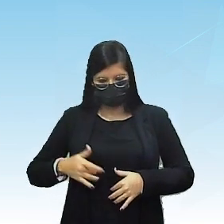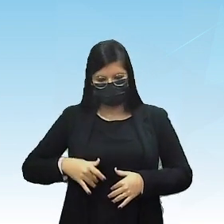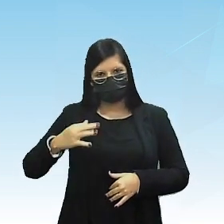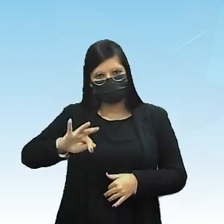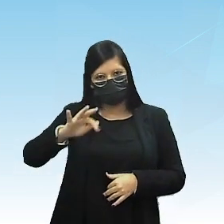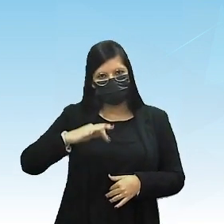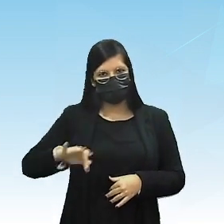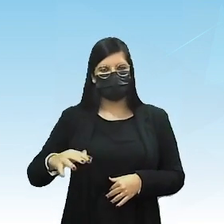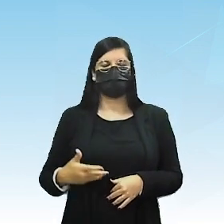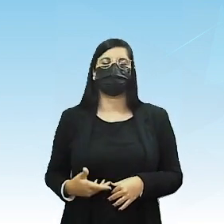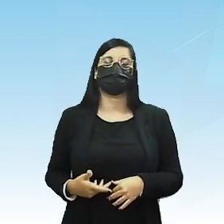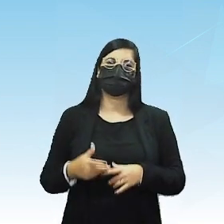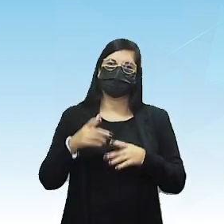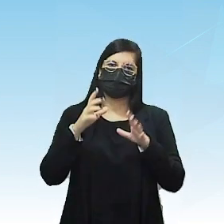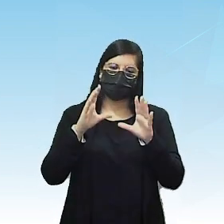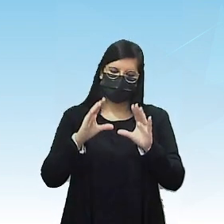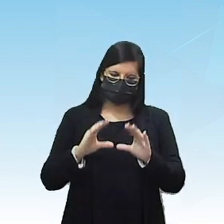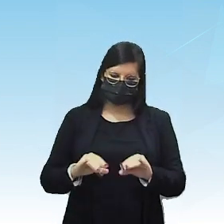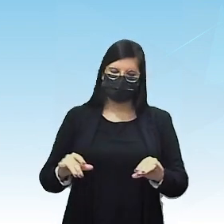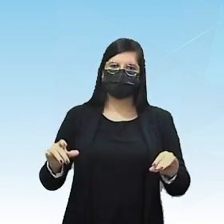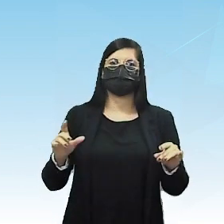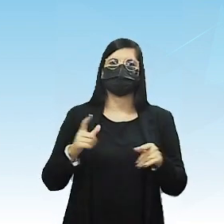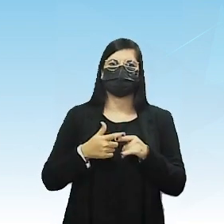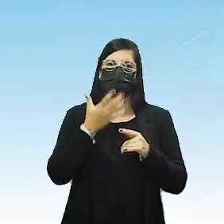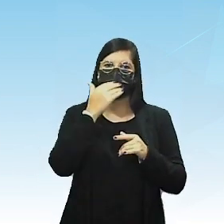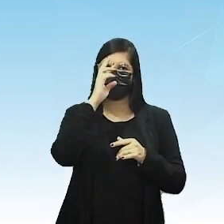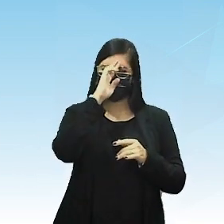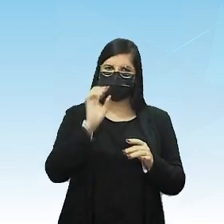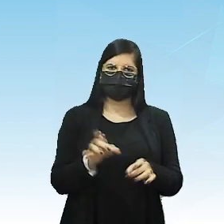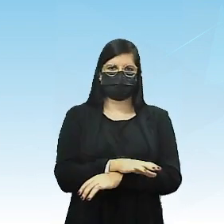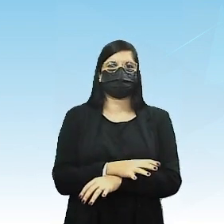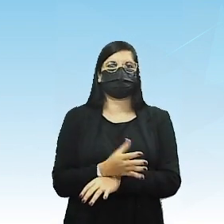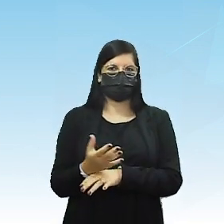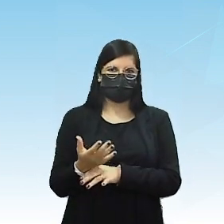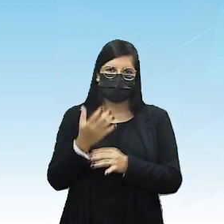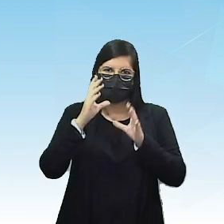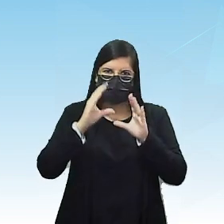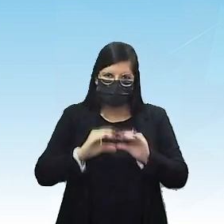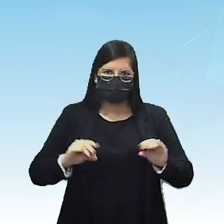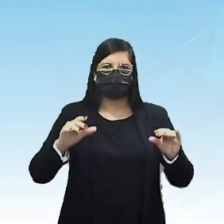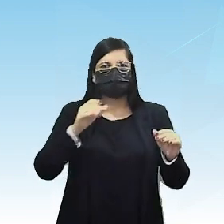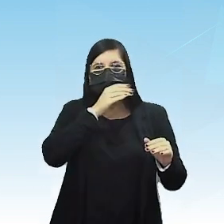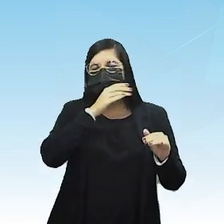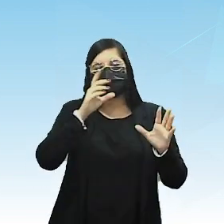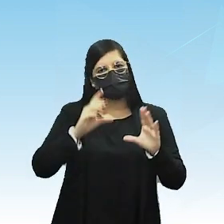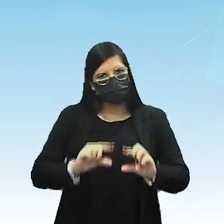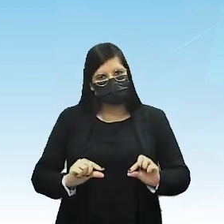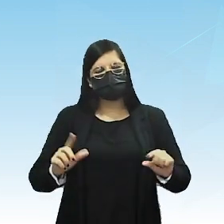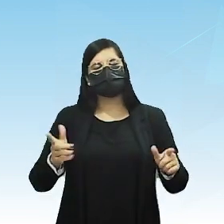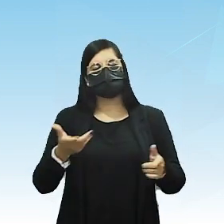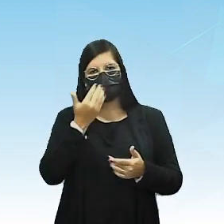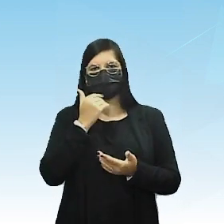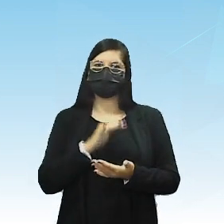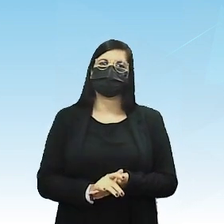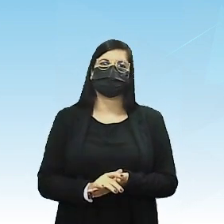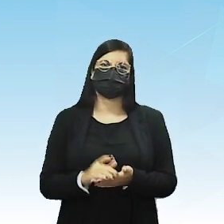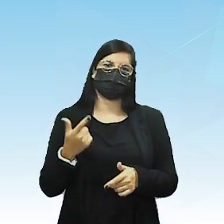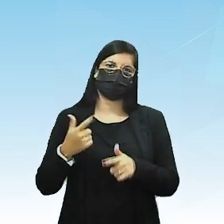esfriar. Justamente, quando esfriava, era que já tinha almoçado tudinho para comer o bolo. Então, tem algumas superstições, alguns costumes que foram, assim,